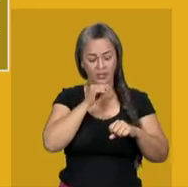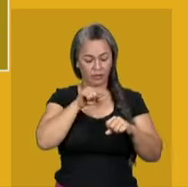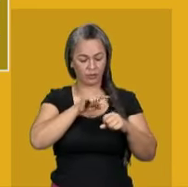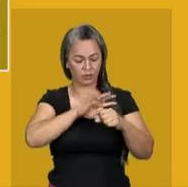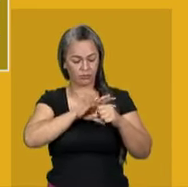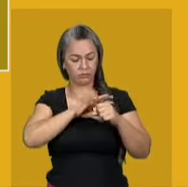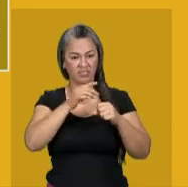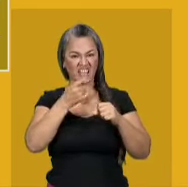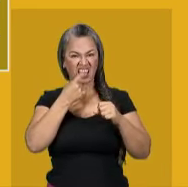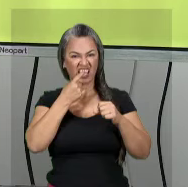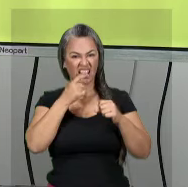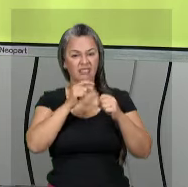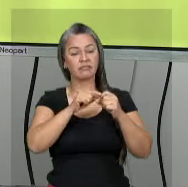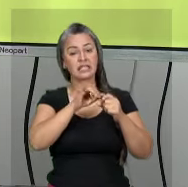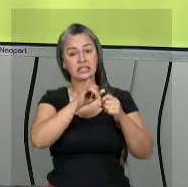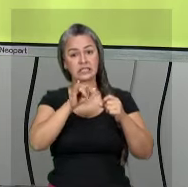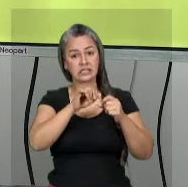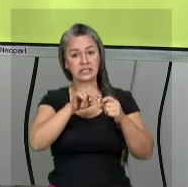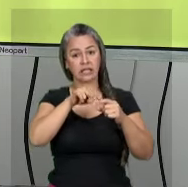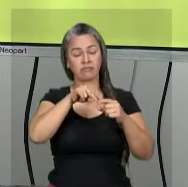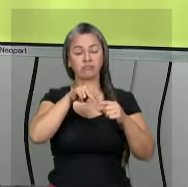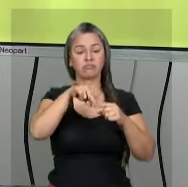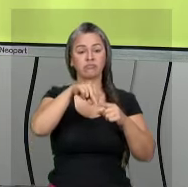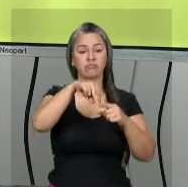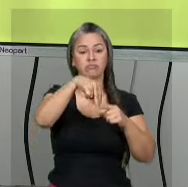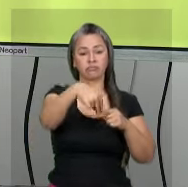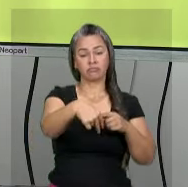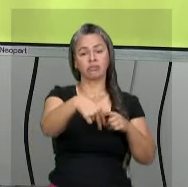é resistente a quedas e impactos.